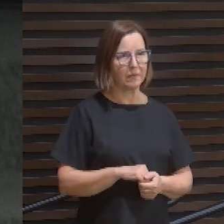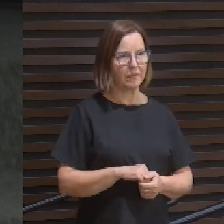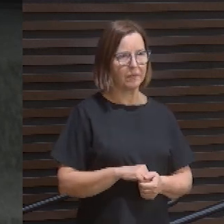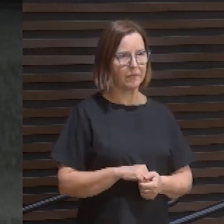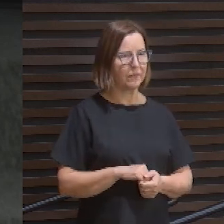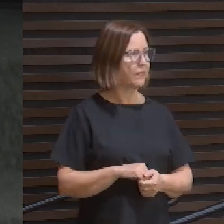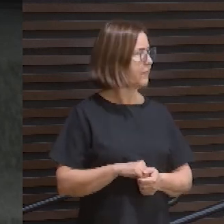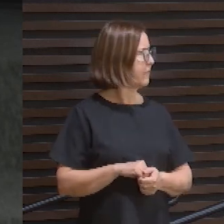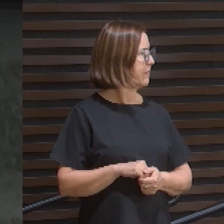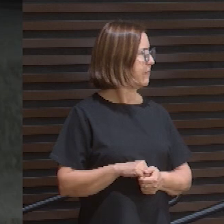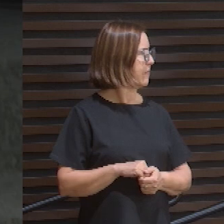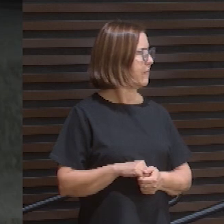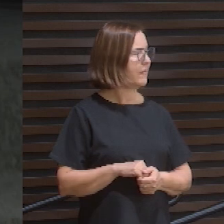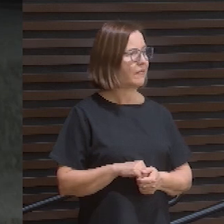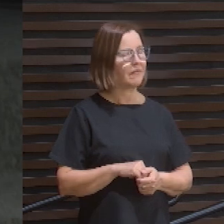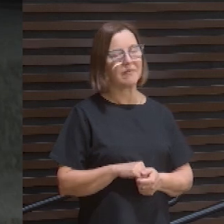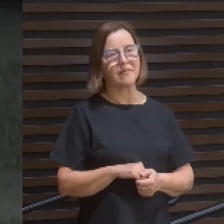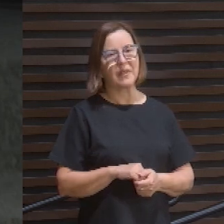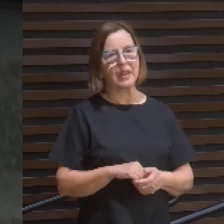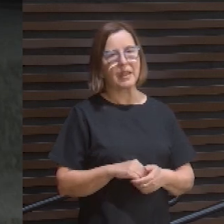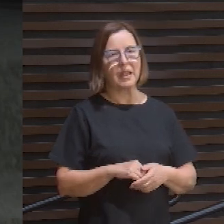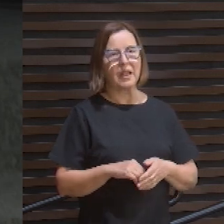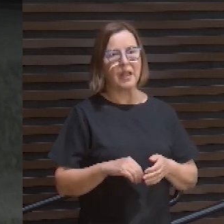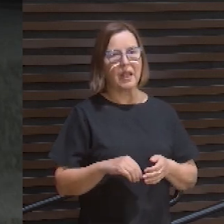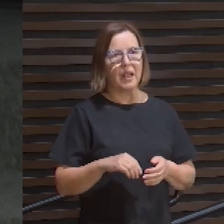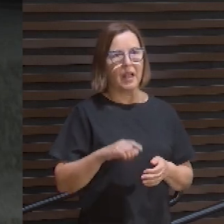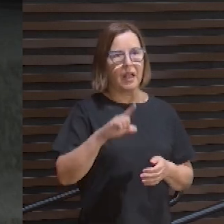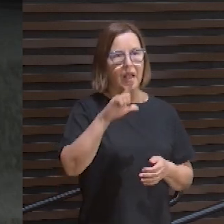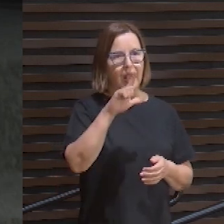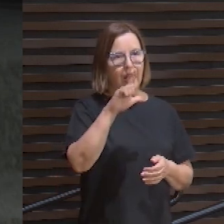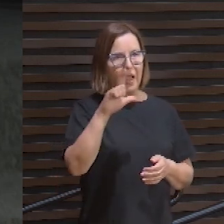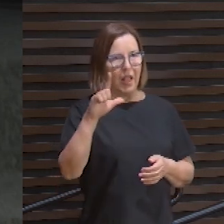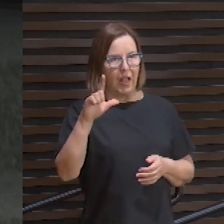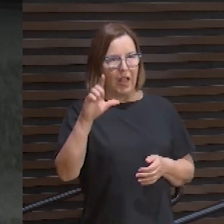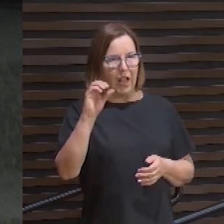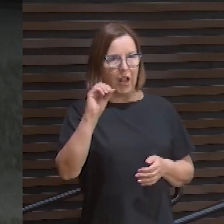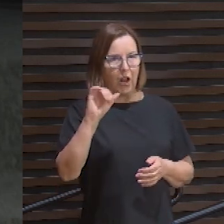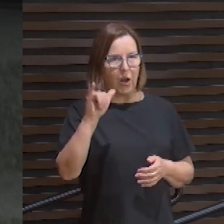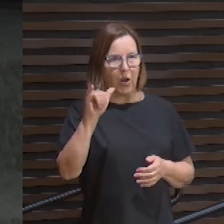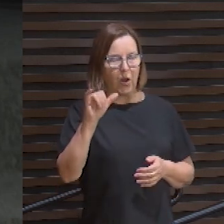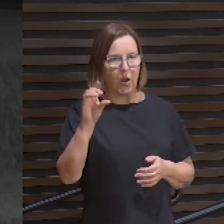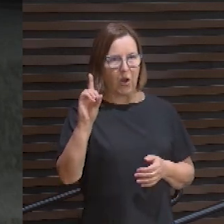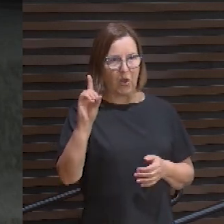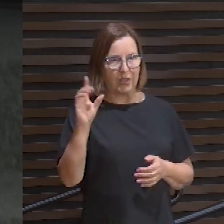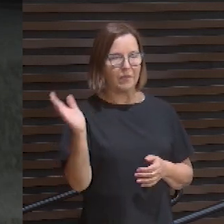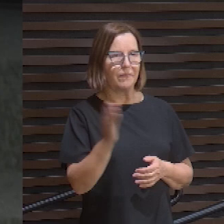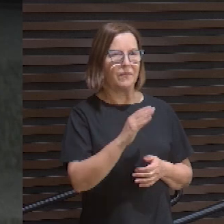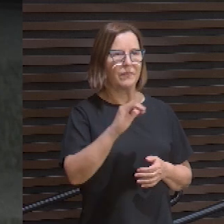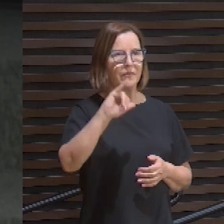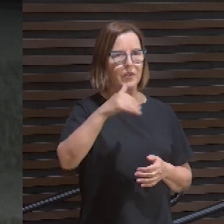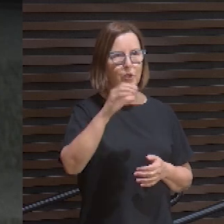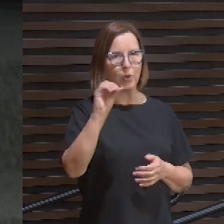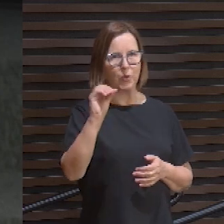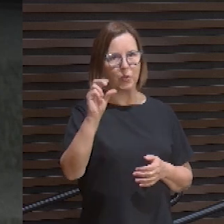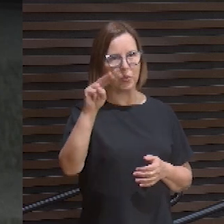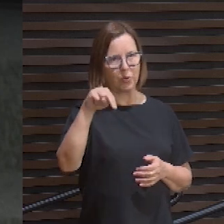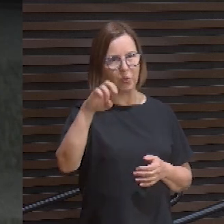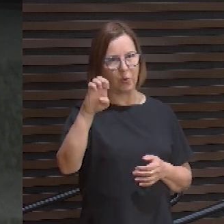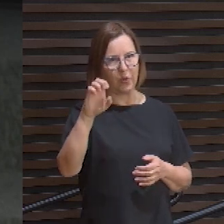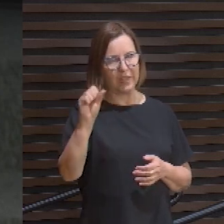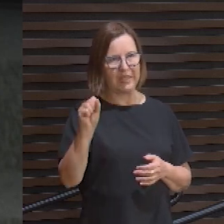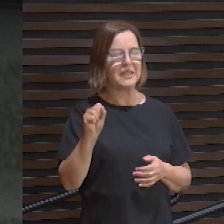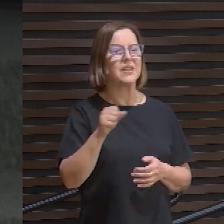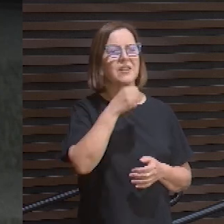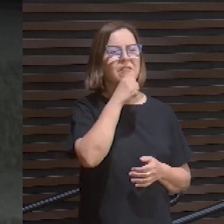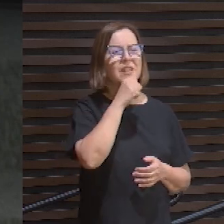Martyn Lloyd-Jones, ô velhinho que eu amo. De vez em quando eu ainda escuto